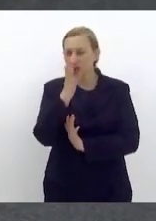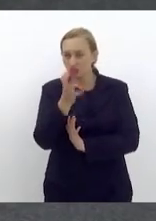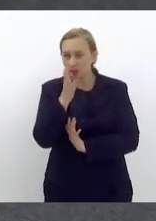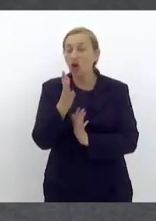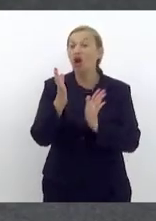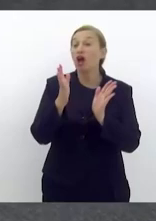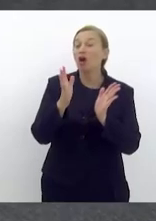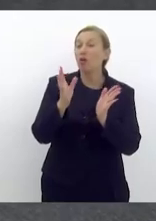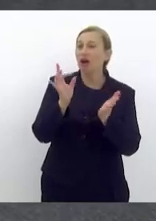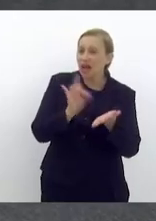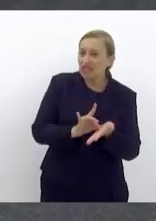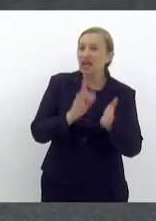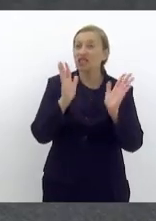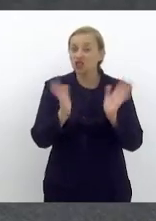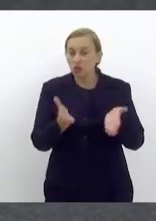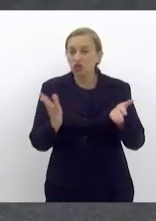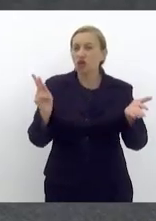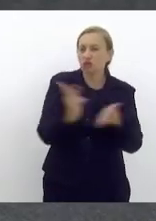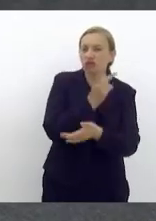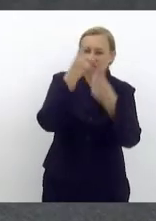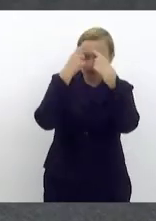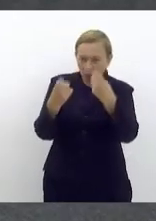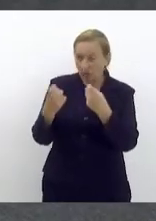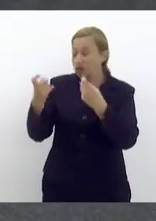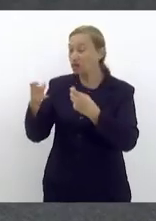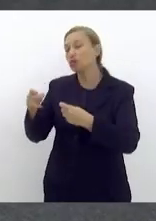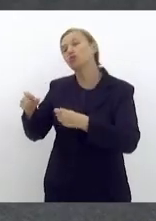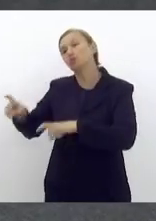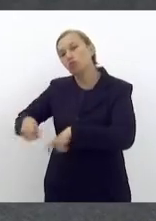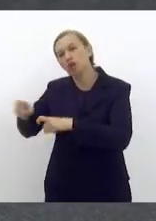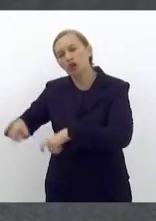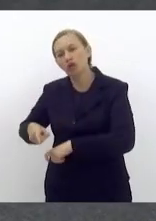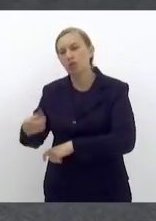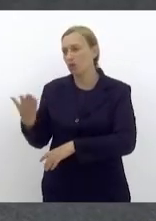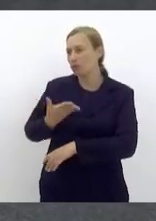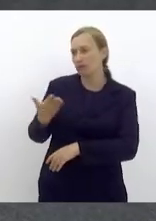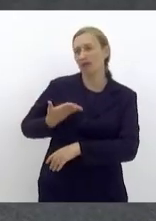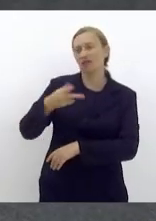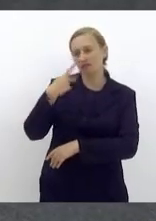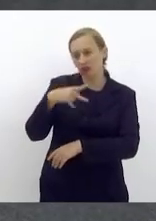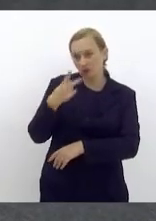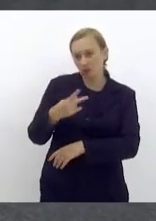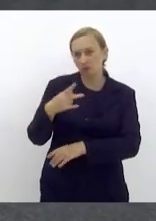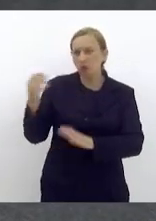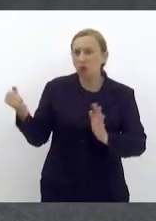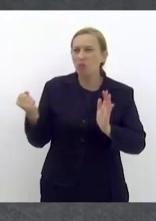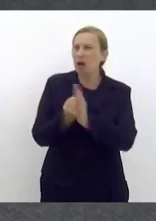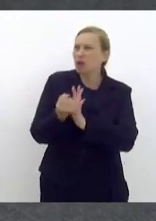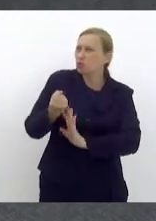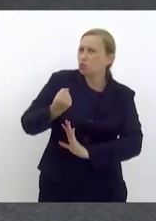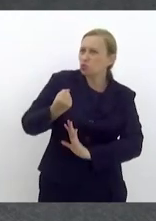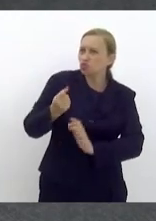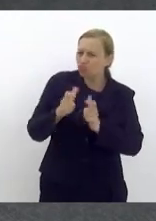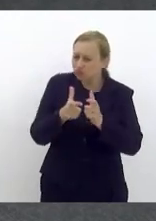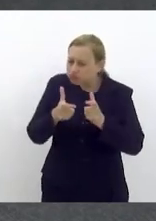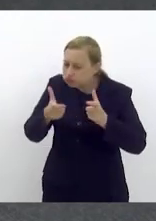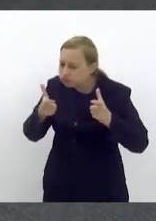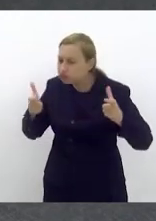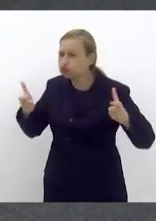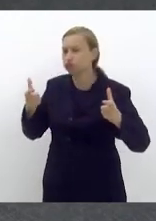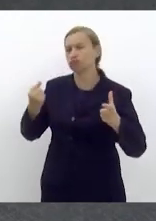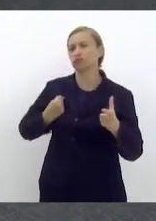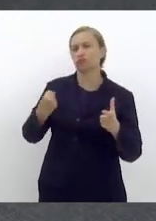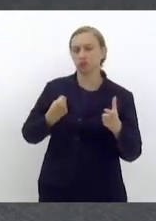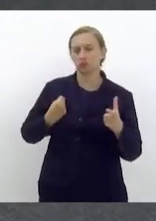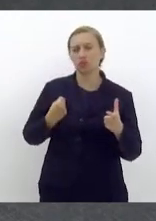hoje. A violência no campo, como a colega aqui anteriormente disse, ela está no marco de um número altíssimo, né? Ou seja,